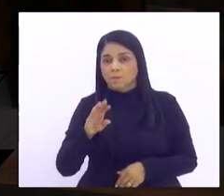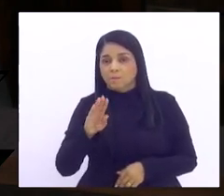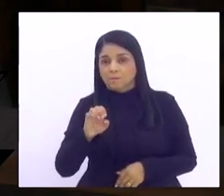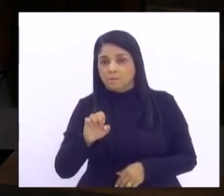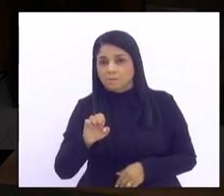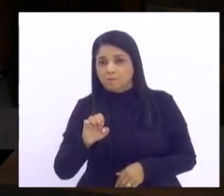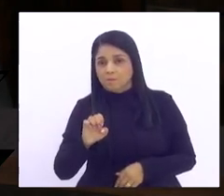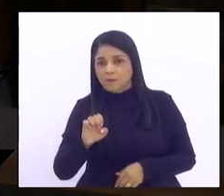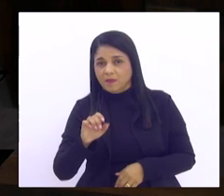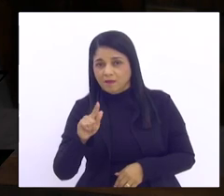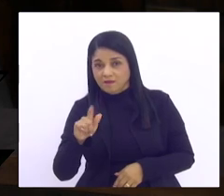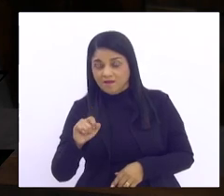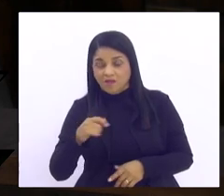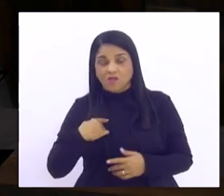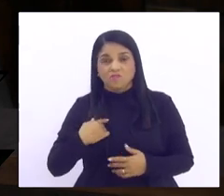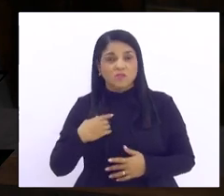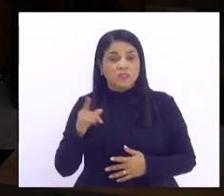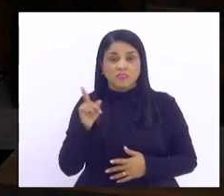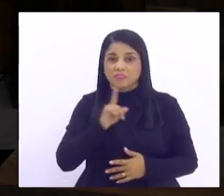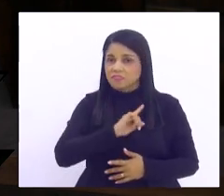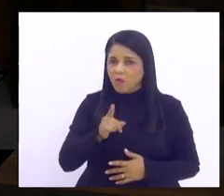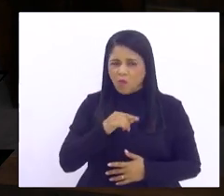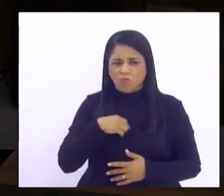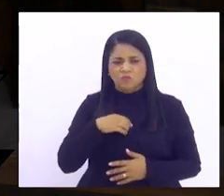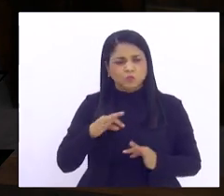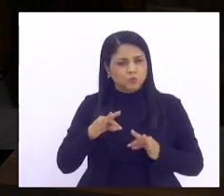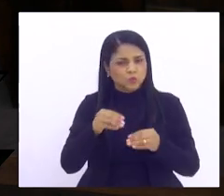tudo isso ofende o direito natural.